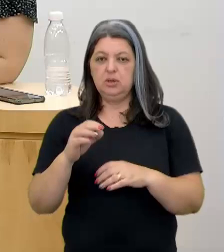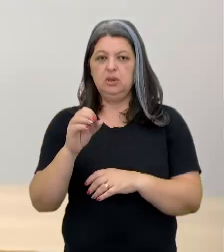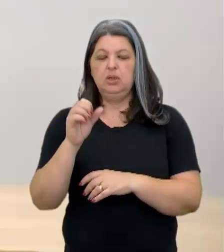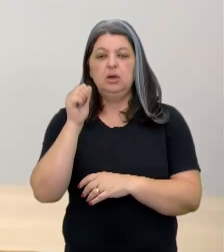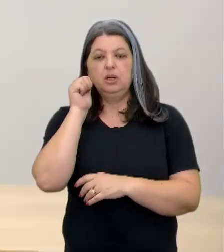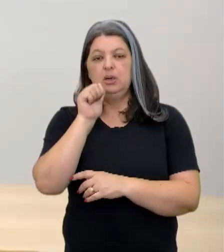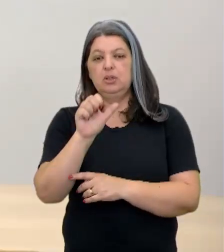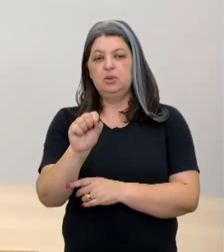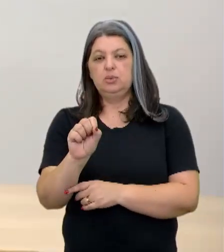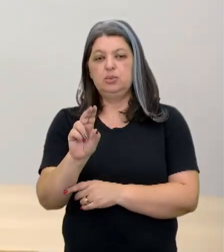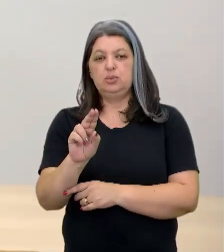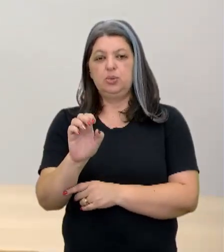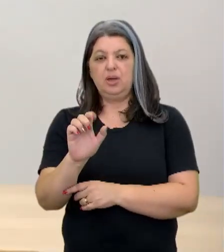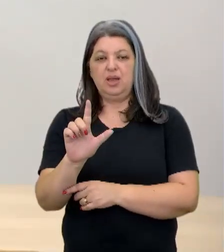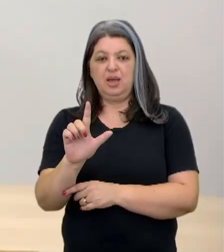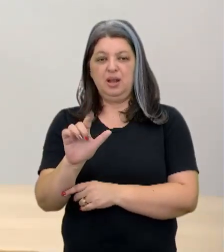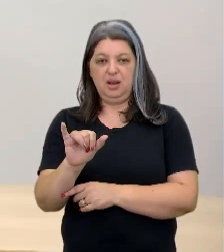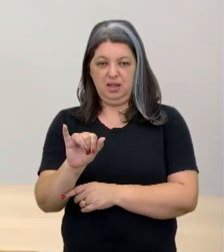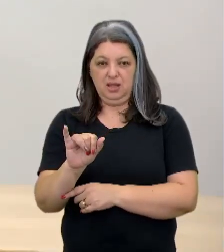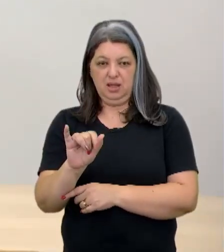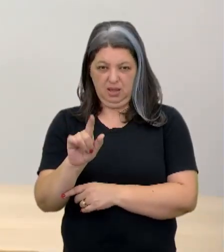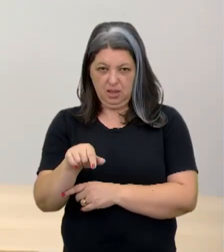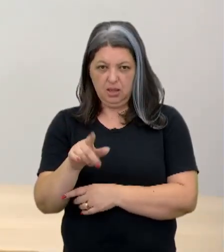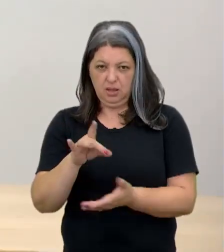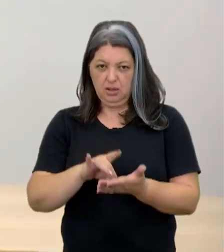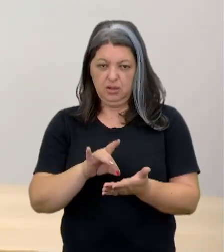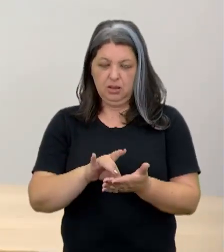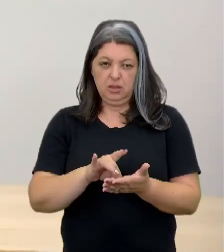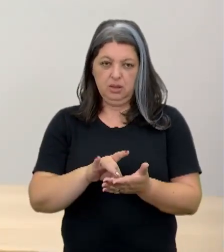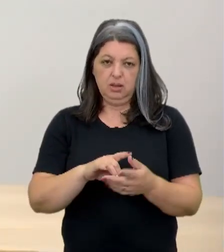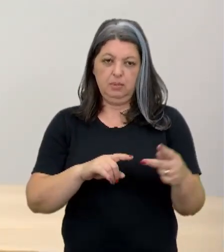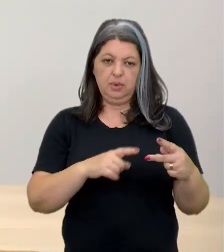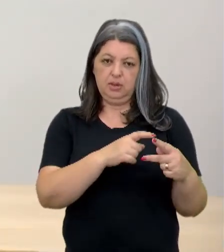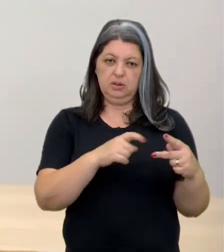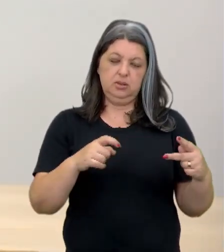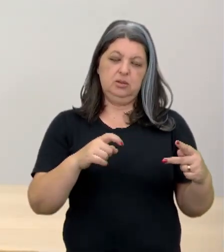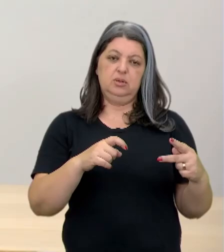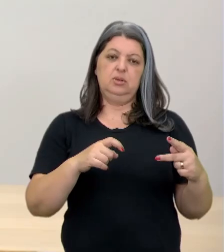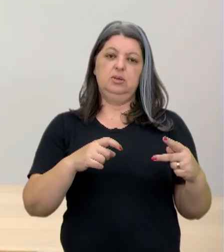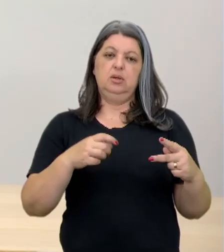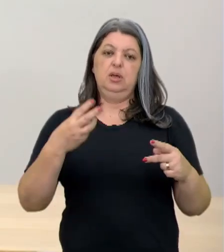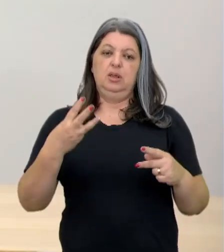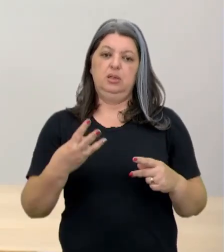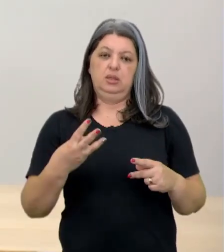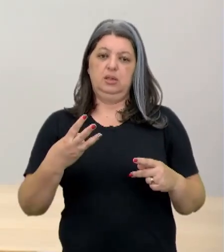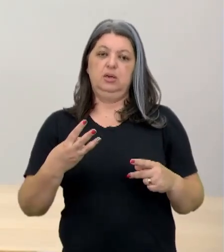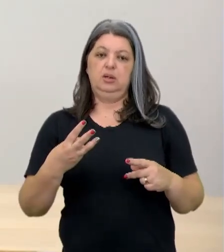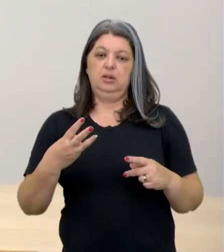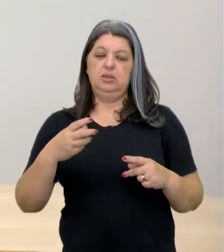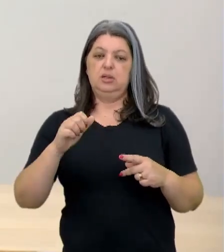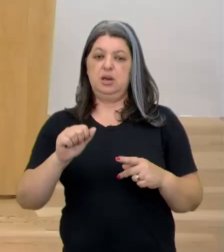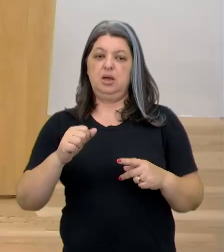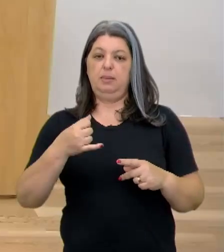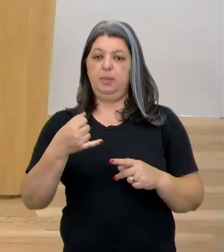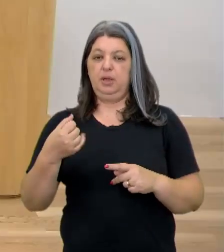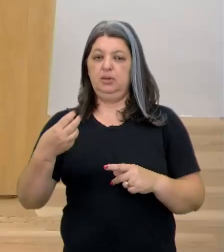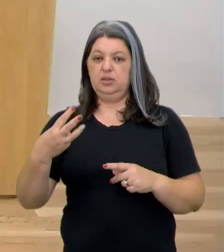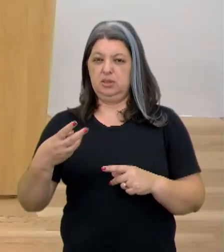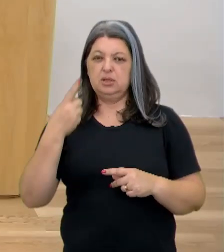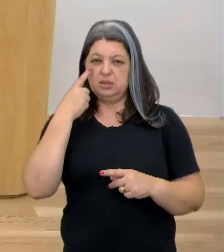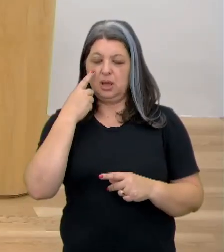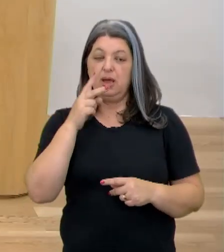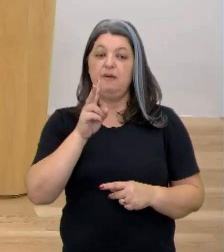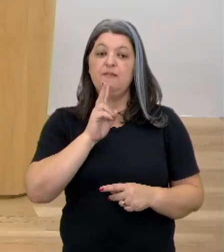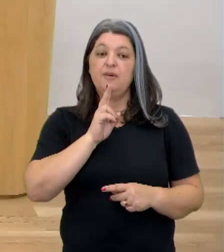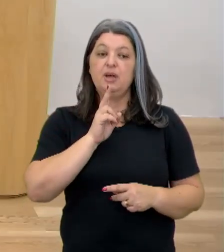Sueli. É verdade. P de x, 3a menos 3. Ou seja, a nossa verdinha,